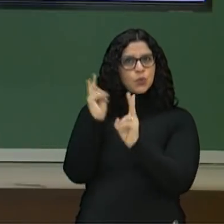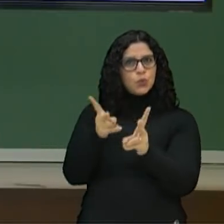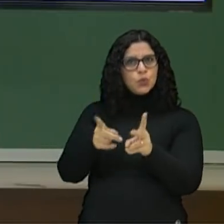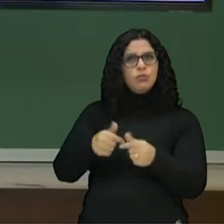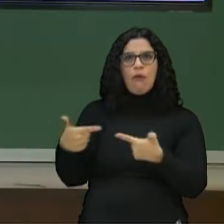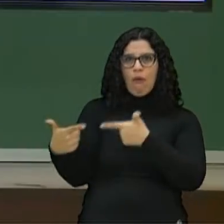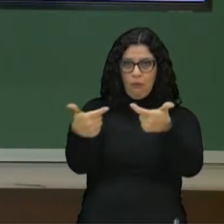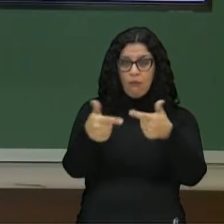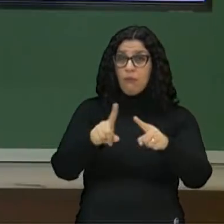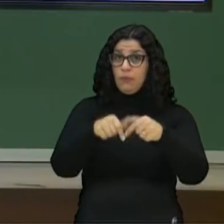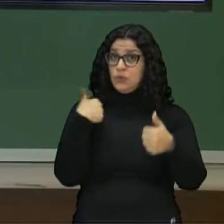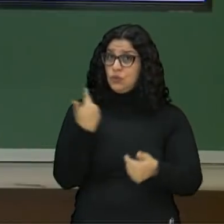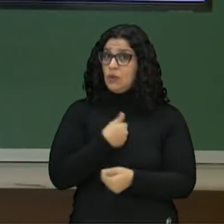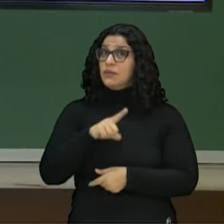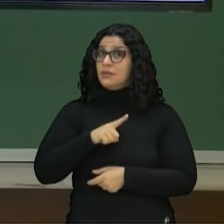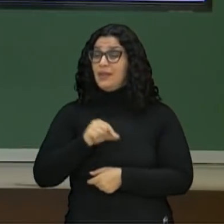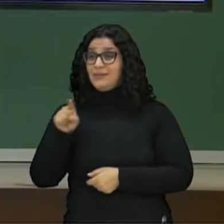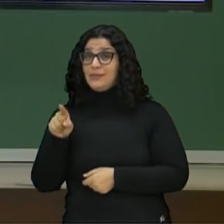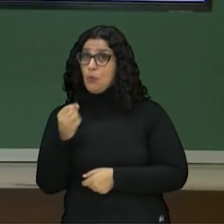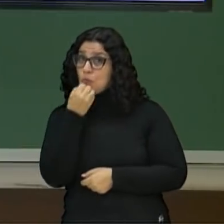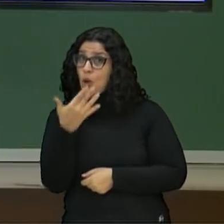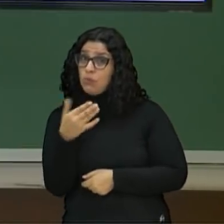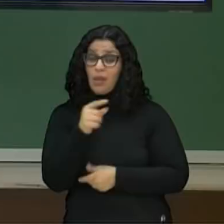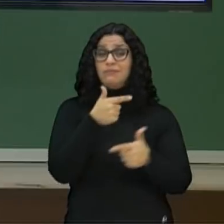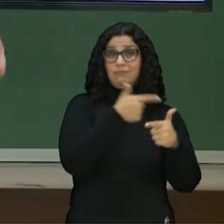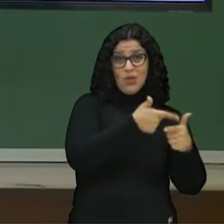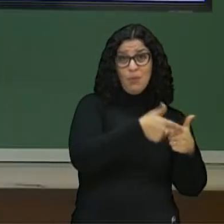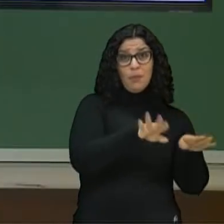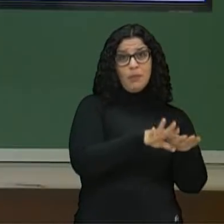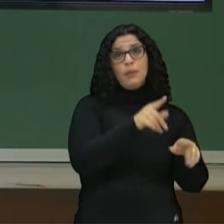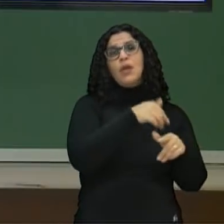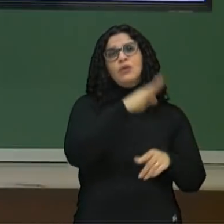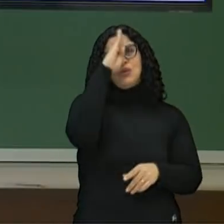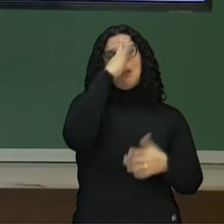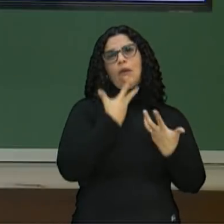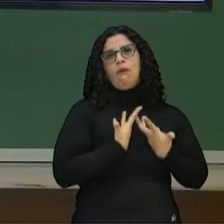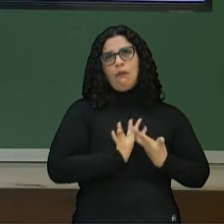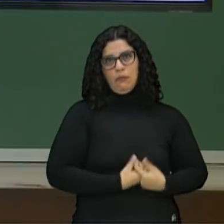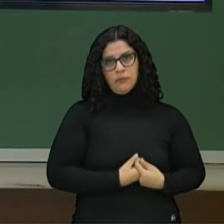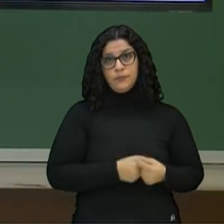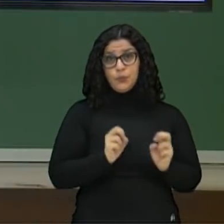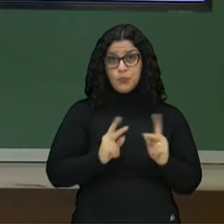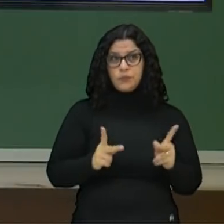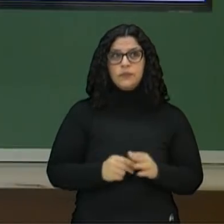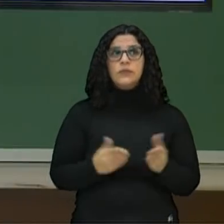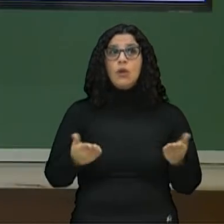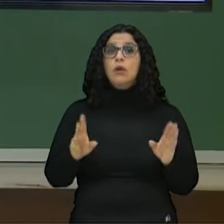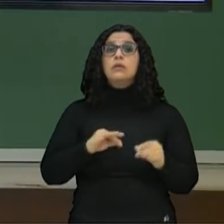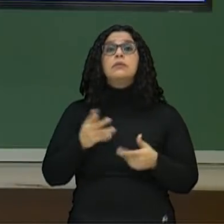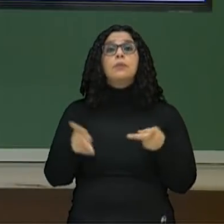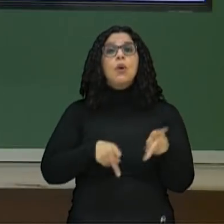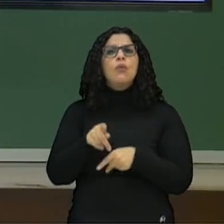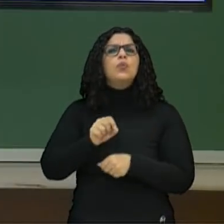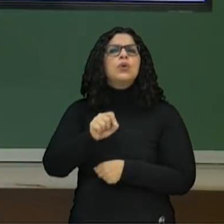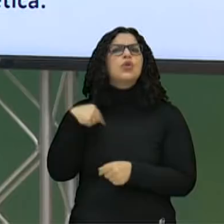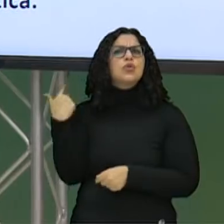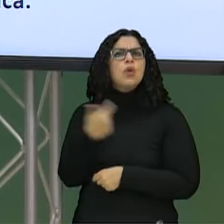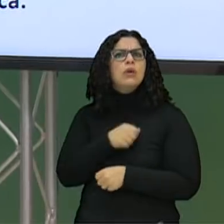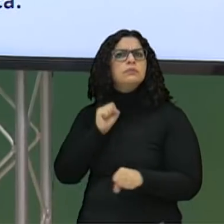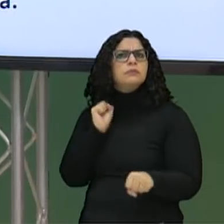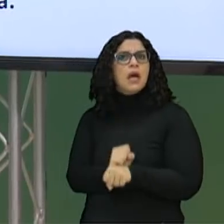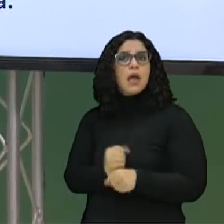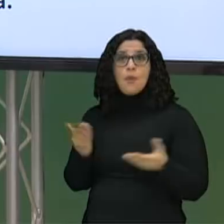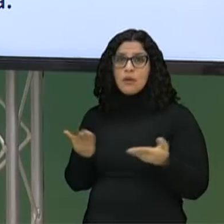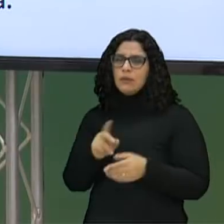guerra. Então, você tem as vantagens, mas também tem os problemas do desgaste. Ok? Povo, a gente para